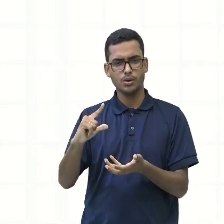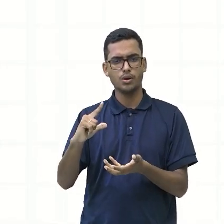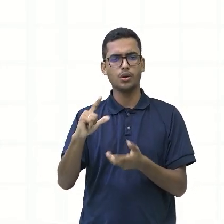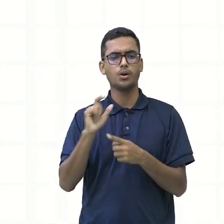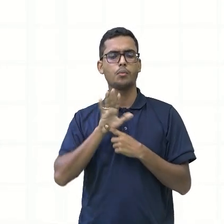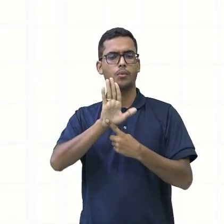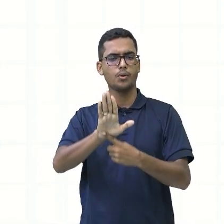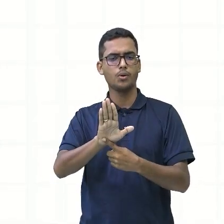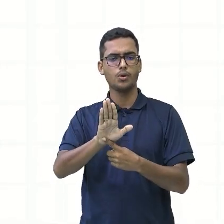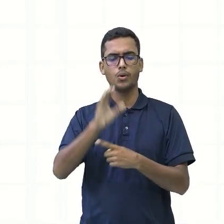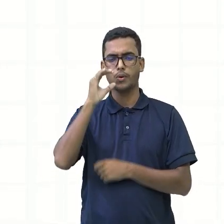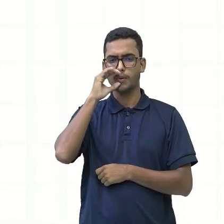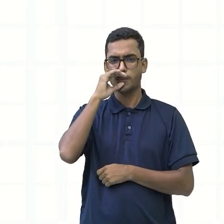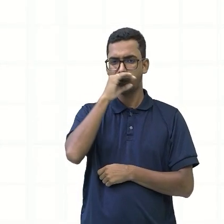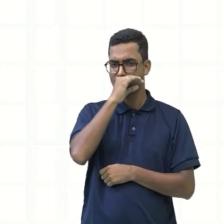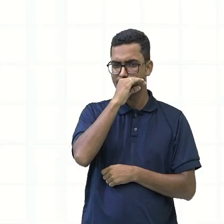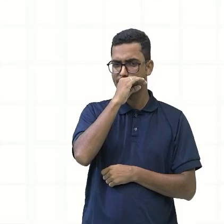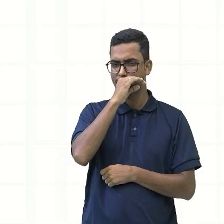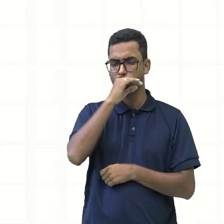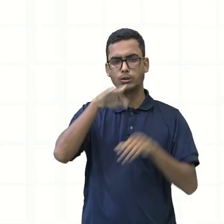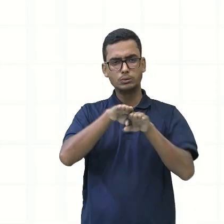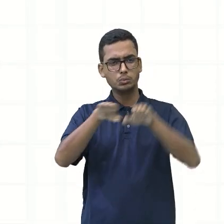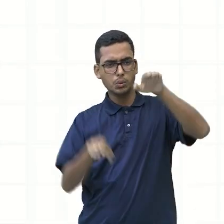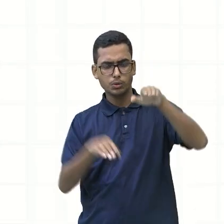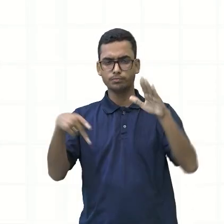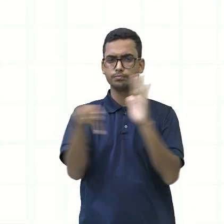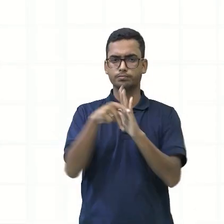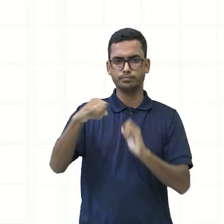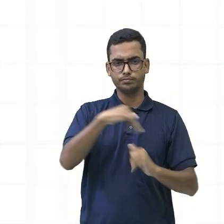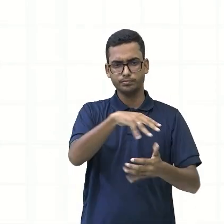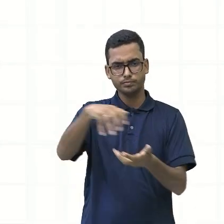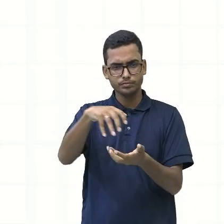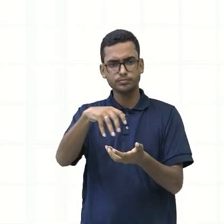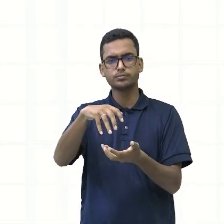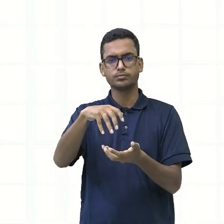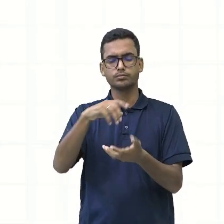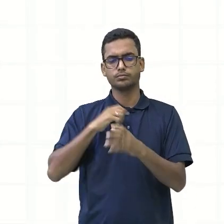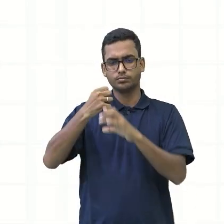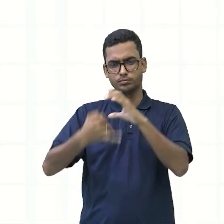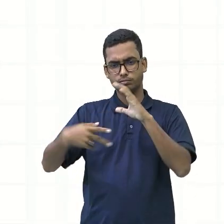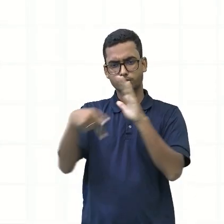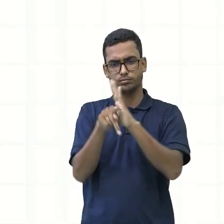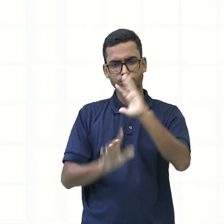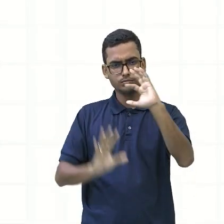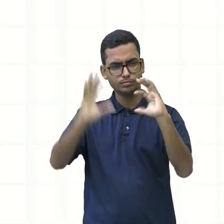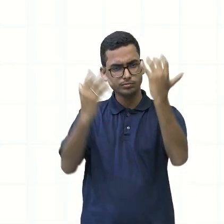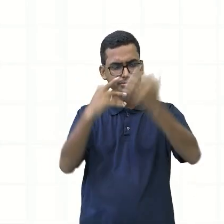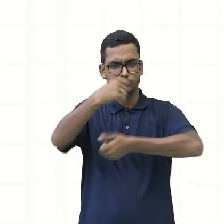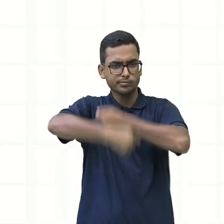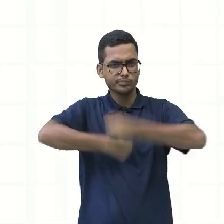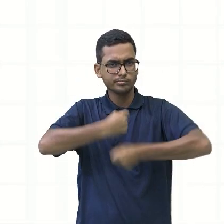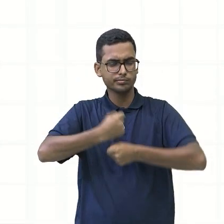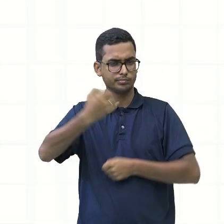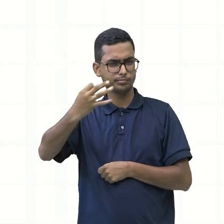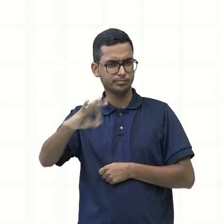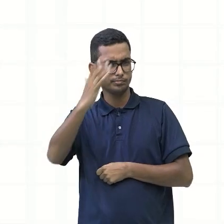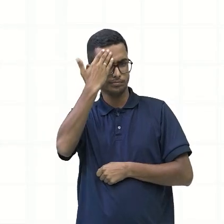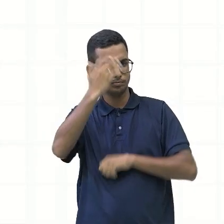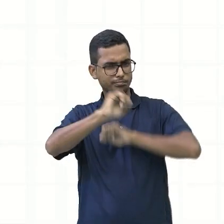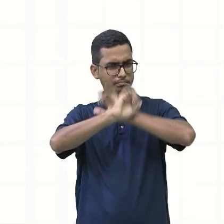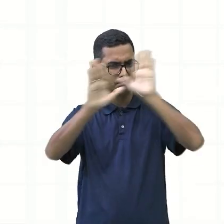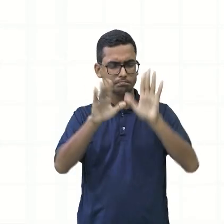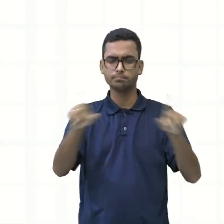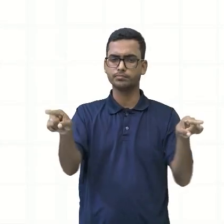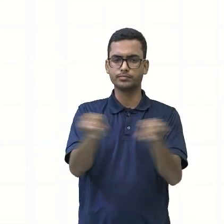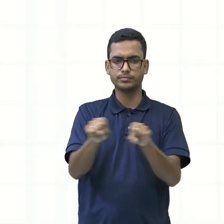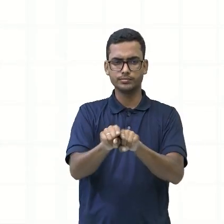no aquecimento desigual da superfície terrestre, caracterizando as estações do ano, certo? Então, observem aí que nós